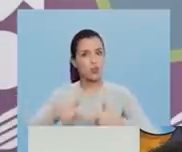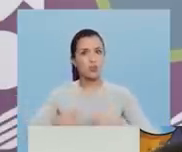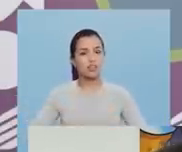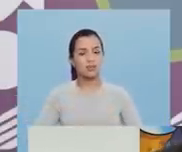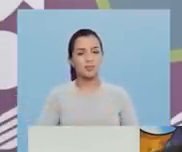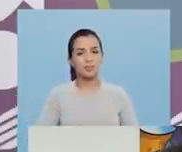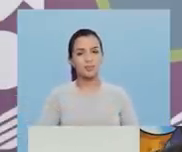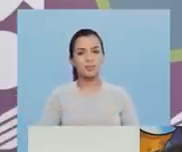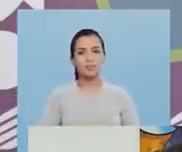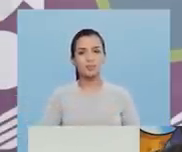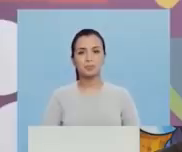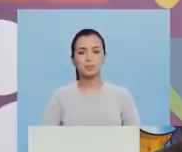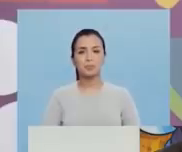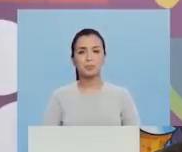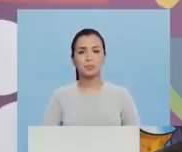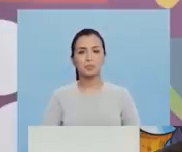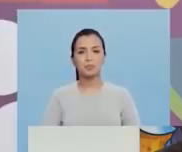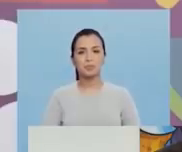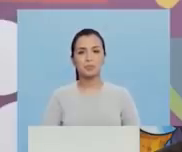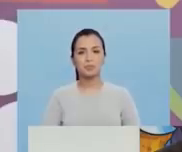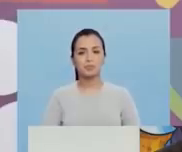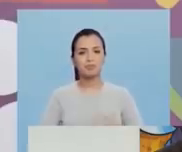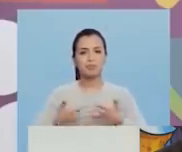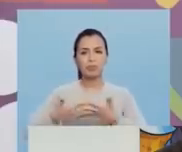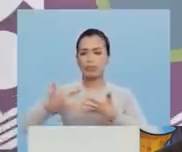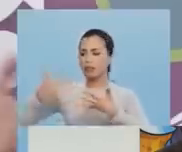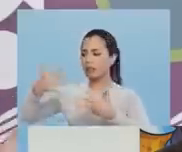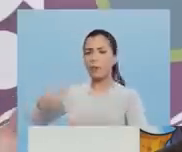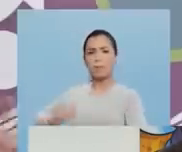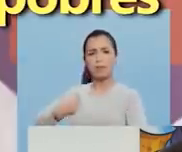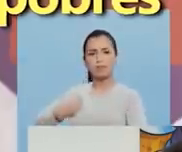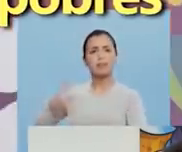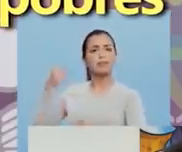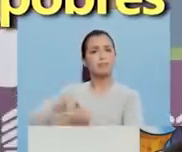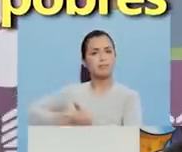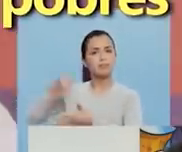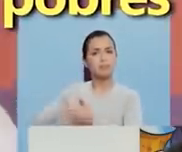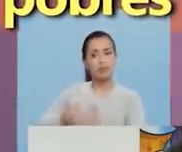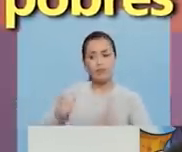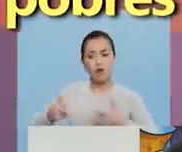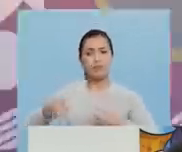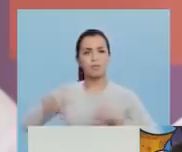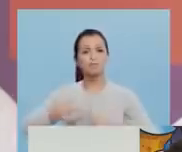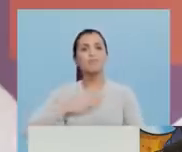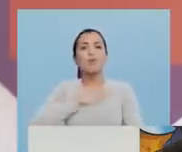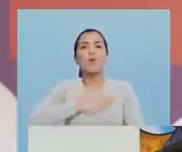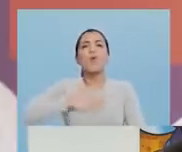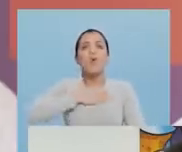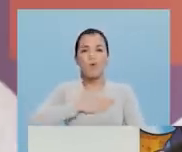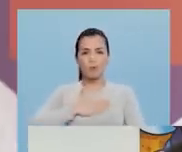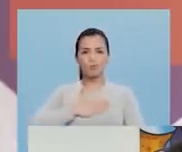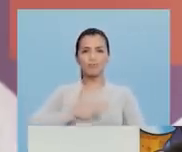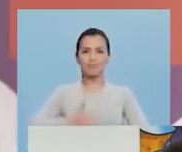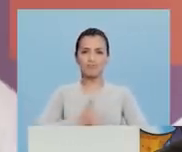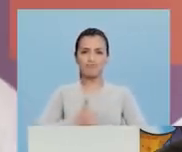0,000. Cuba é um dos países com menor desigualdade social. Afinal, todos são igualmente pobres.